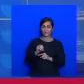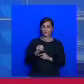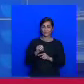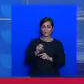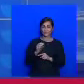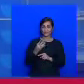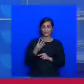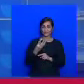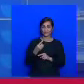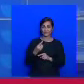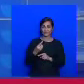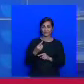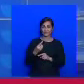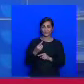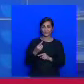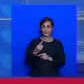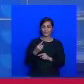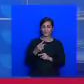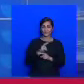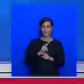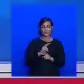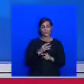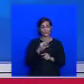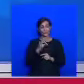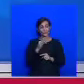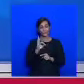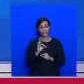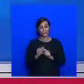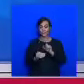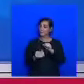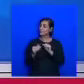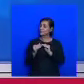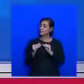330431-21-50 e 41 auditores